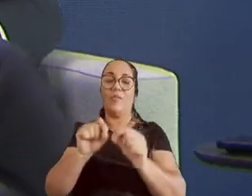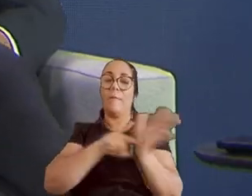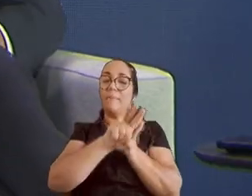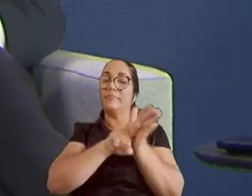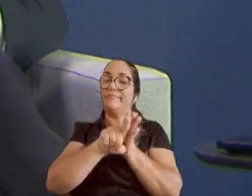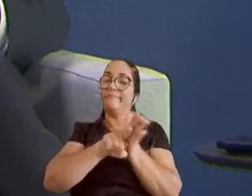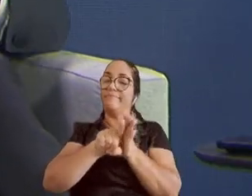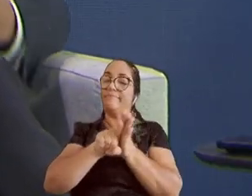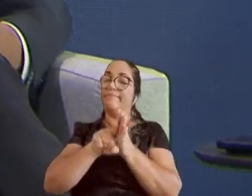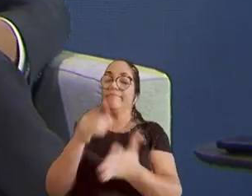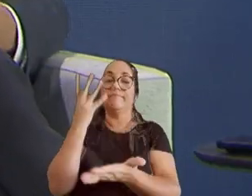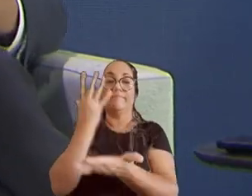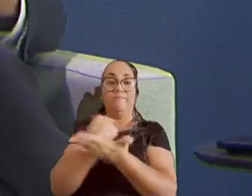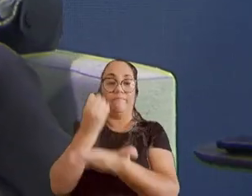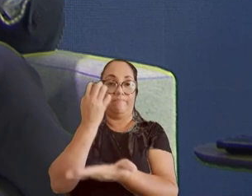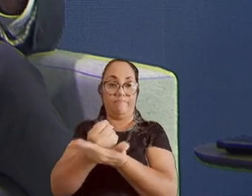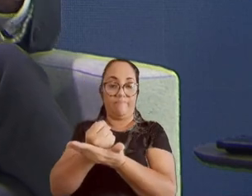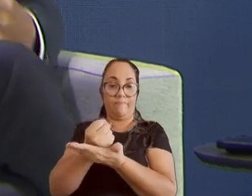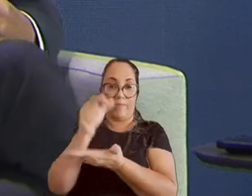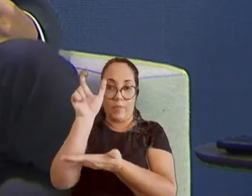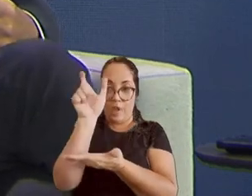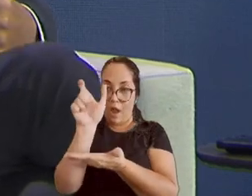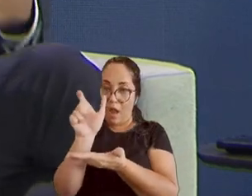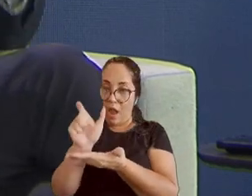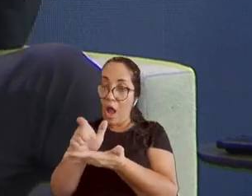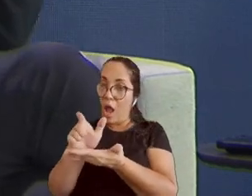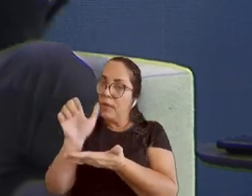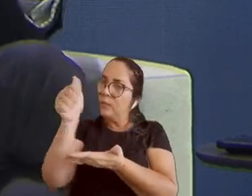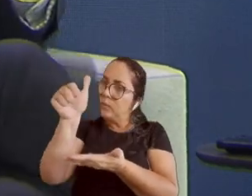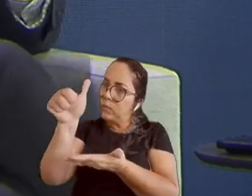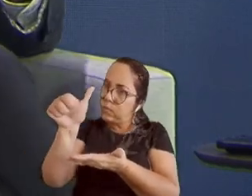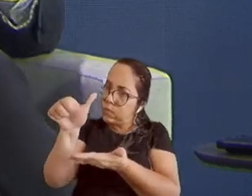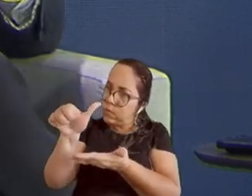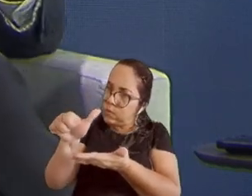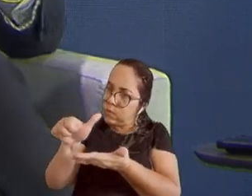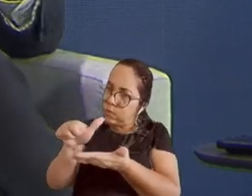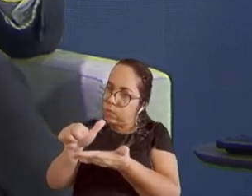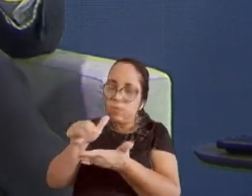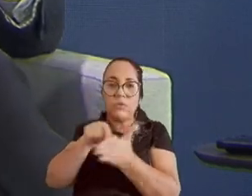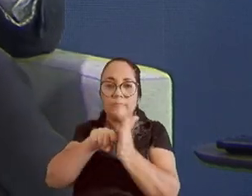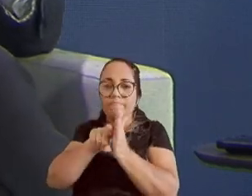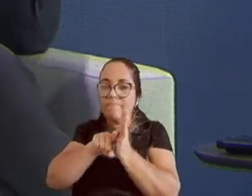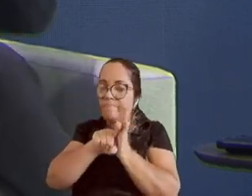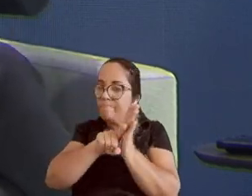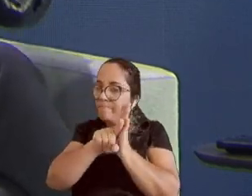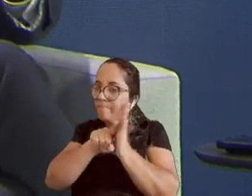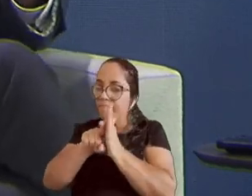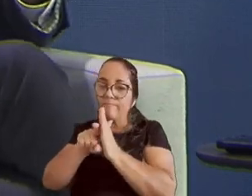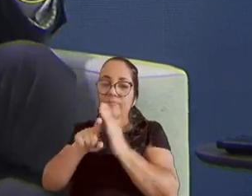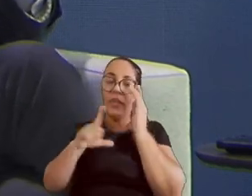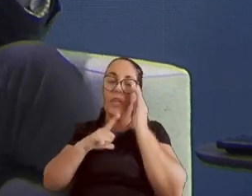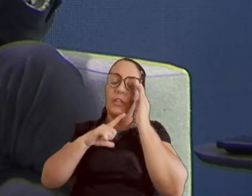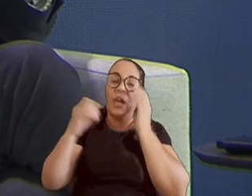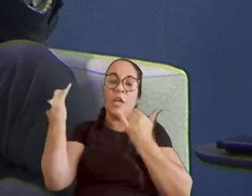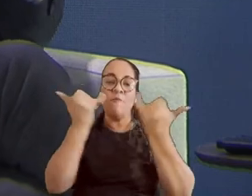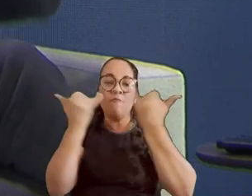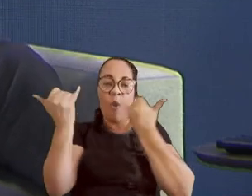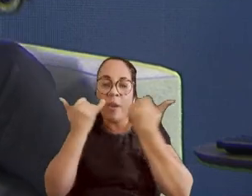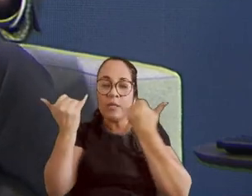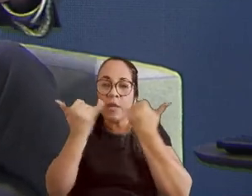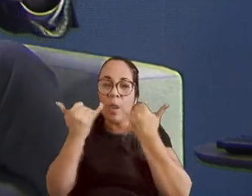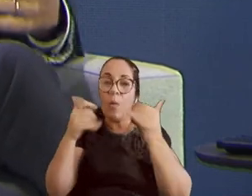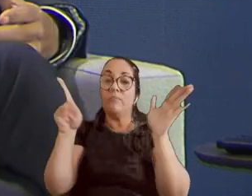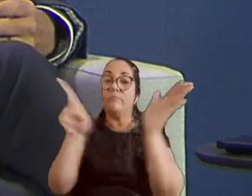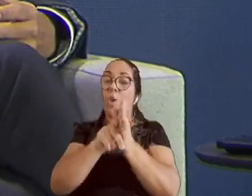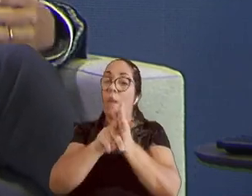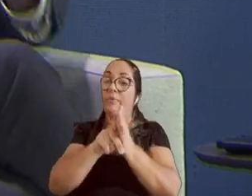quanto mais dado a gente tiver e com mais informações a gente tiver vindo do campo vindo